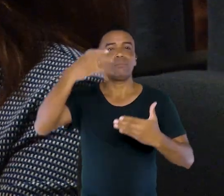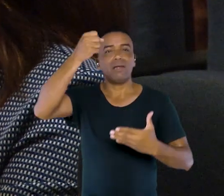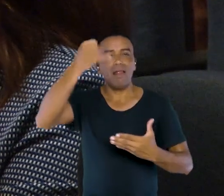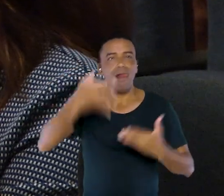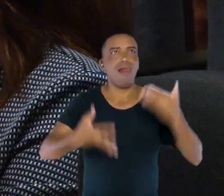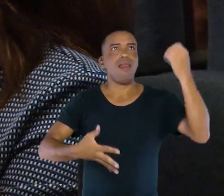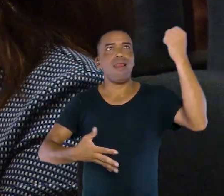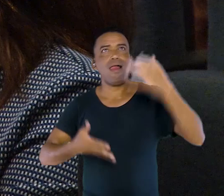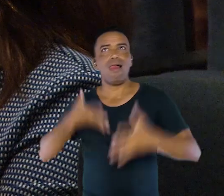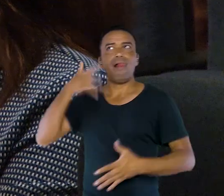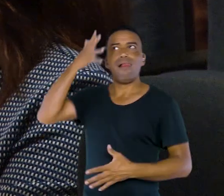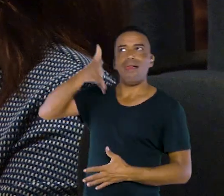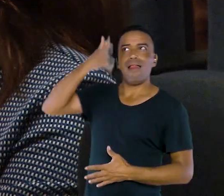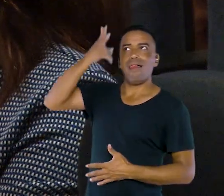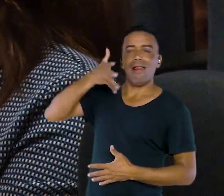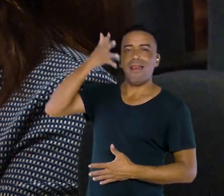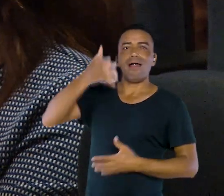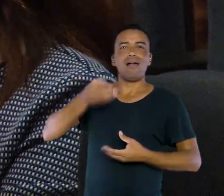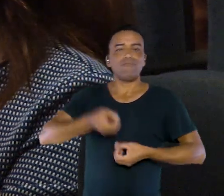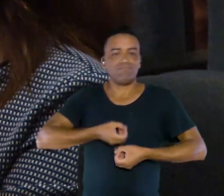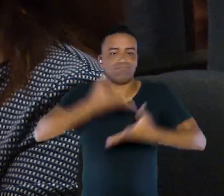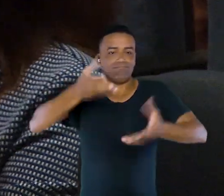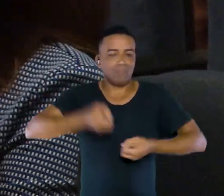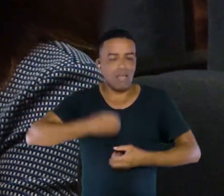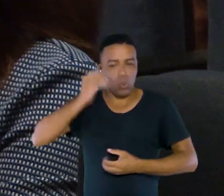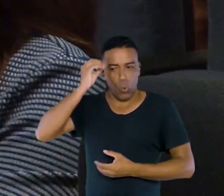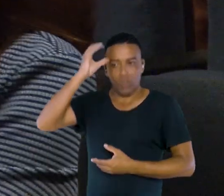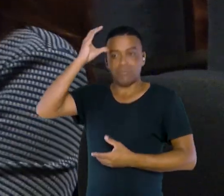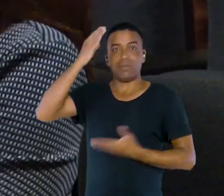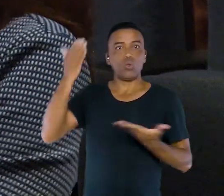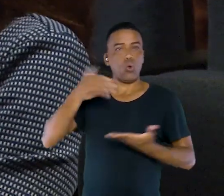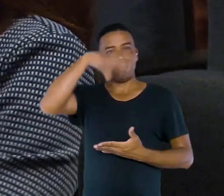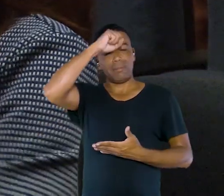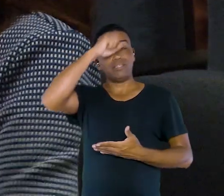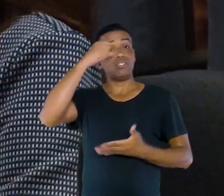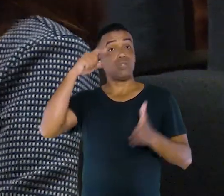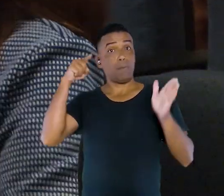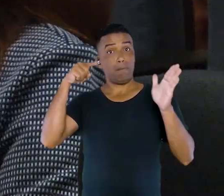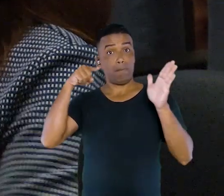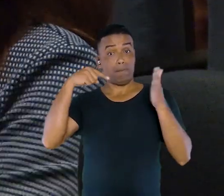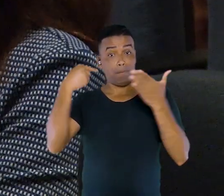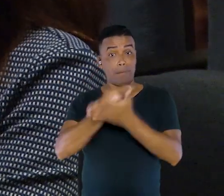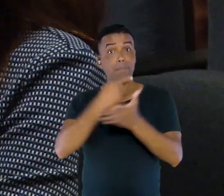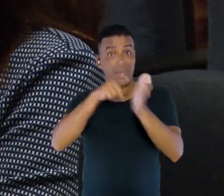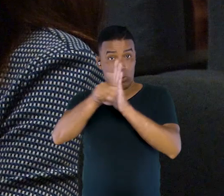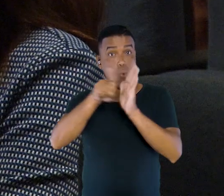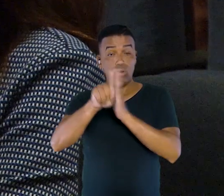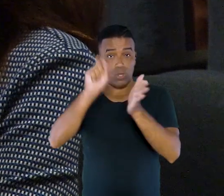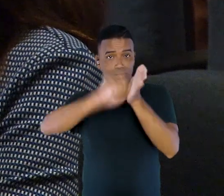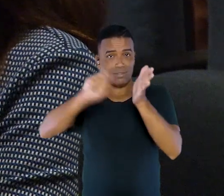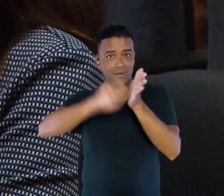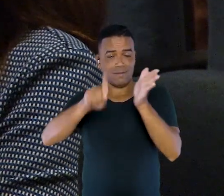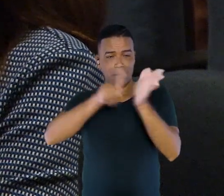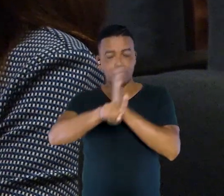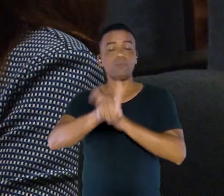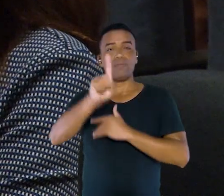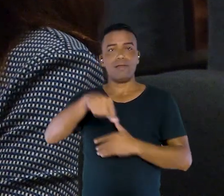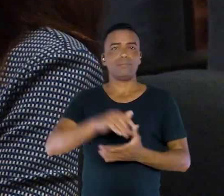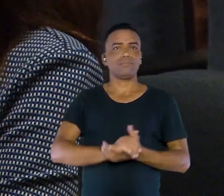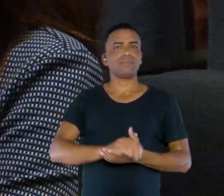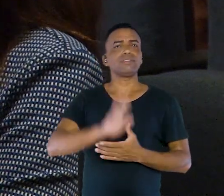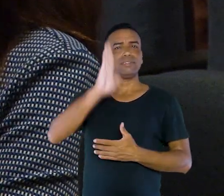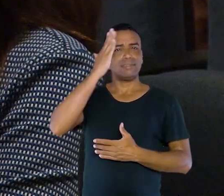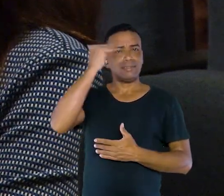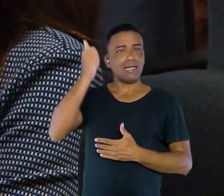tudo que vocês falaram, pelos conhecimentos que aprendi hoje. Eu anotei a minha pergunta para não me perder um pouquinho. E aí,